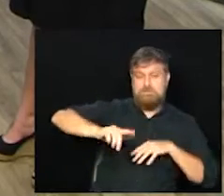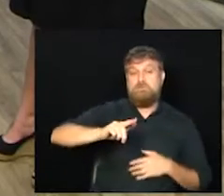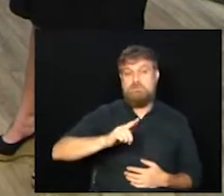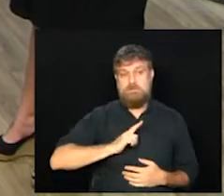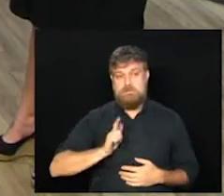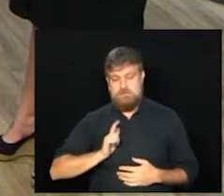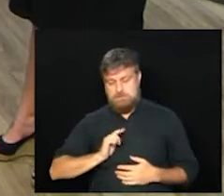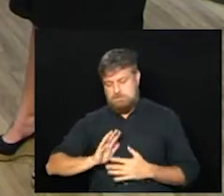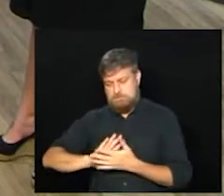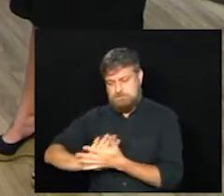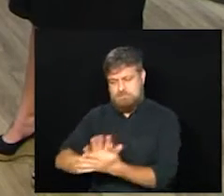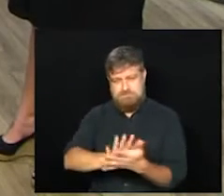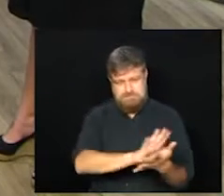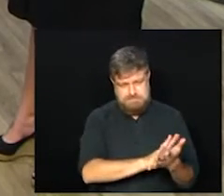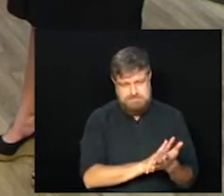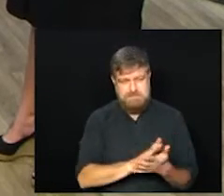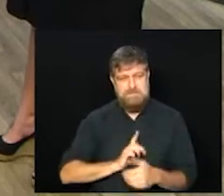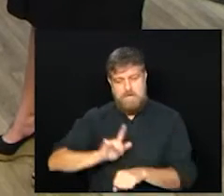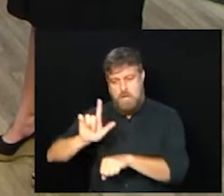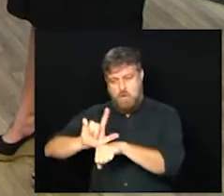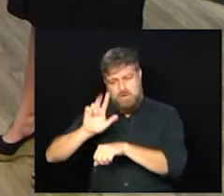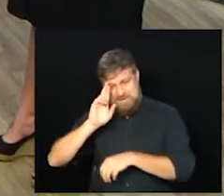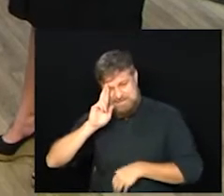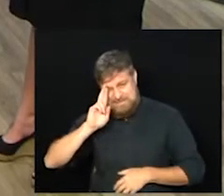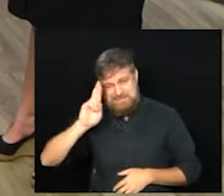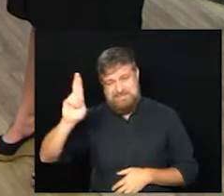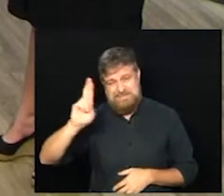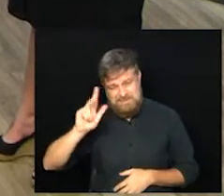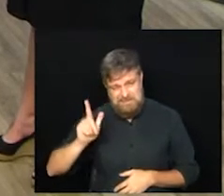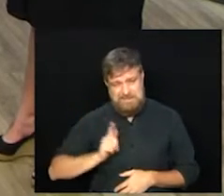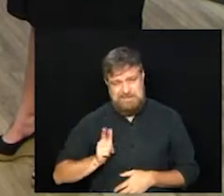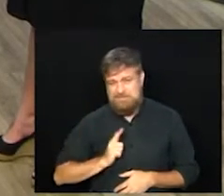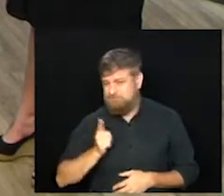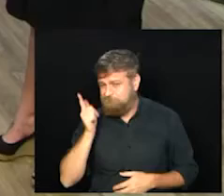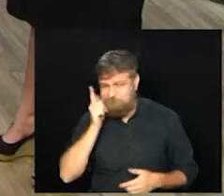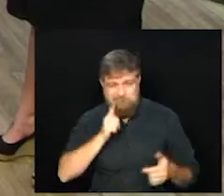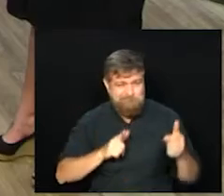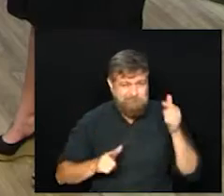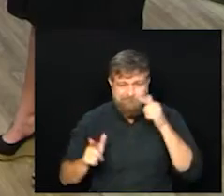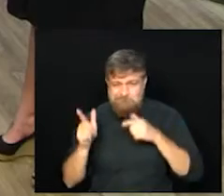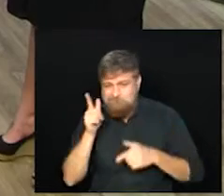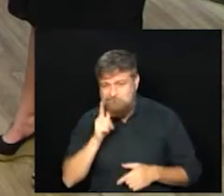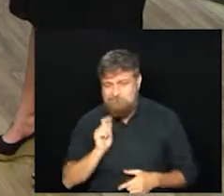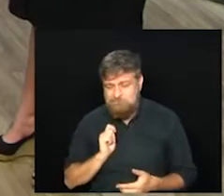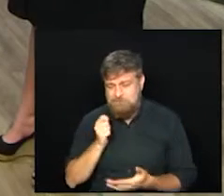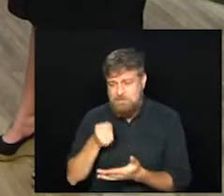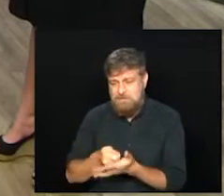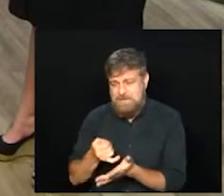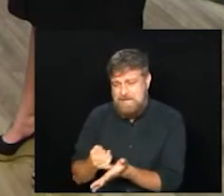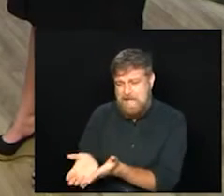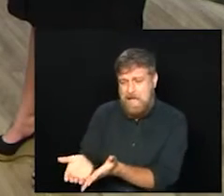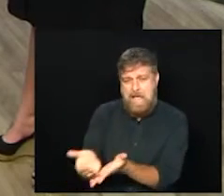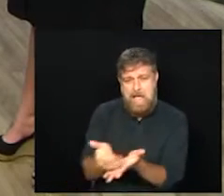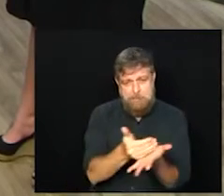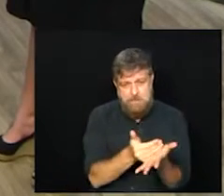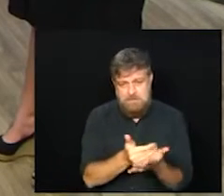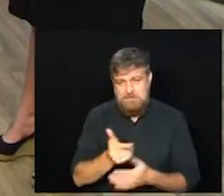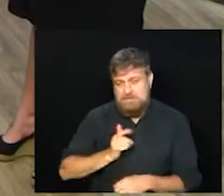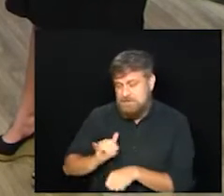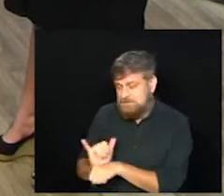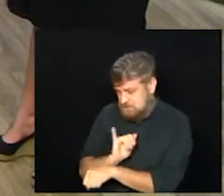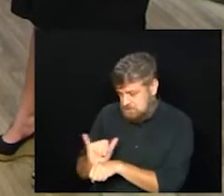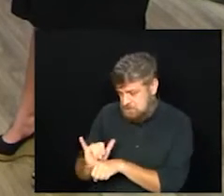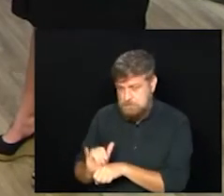impactos para os comerciantes, empresários que não conseguiram fazer o pagamento dos impostos. Tem